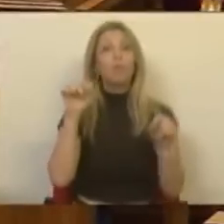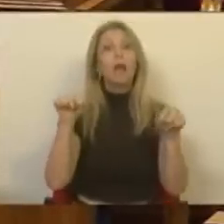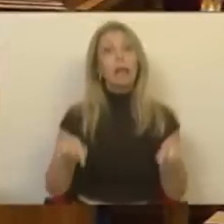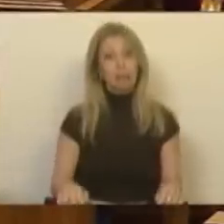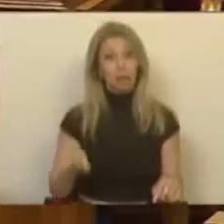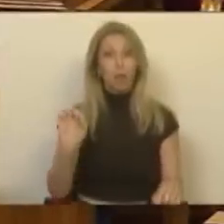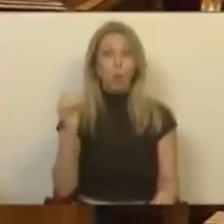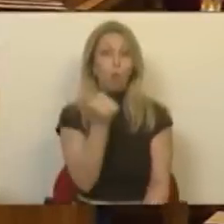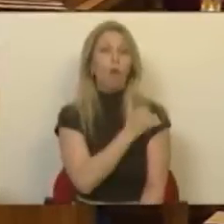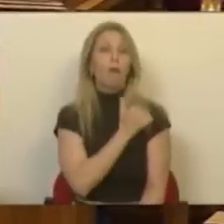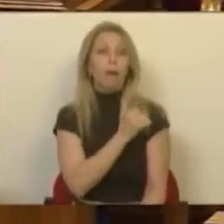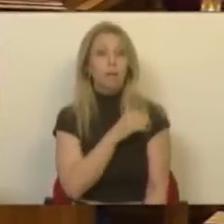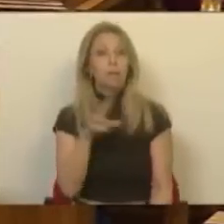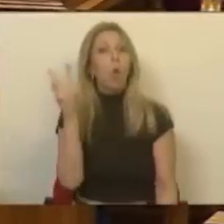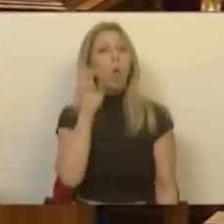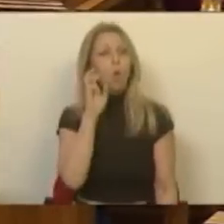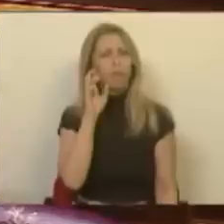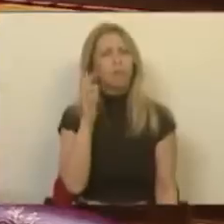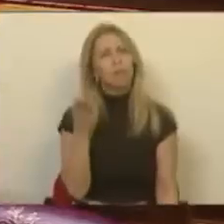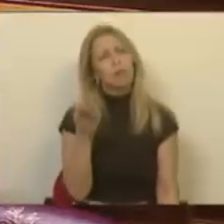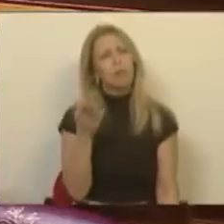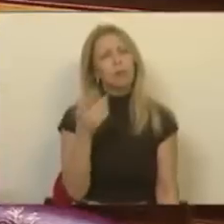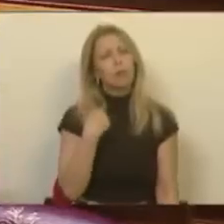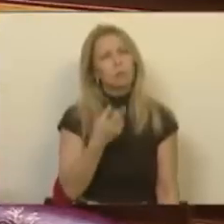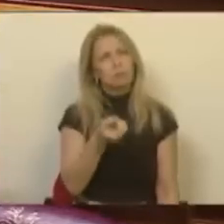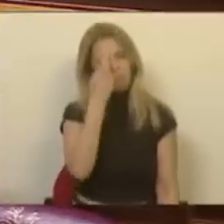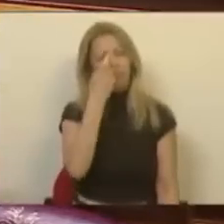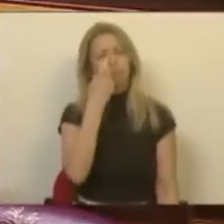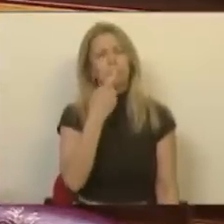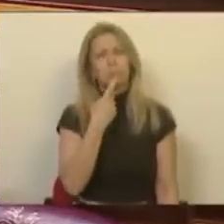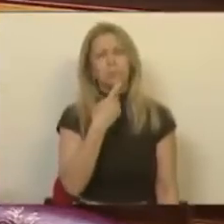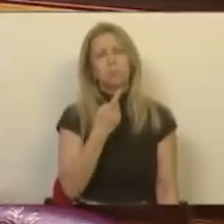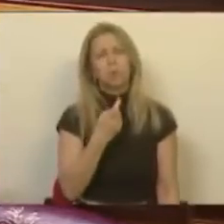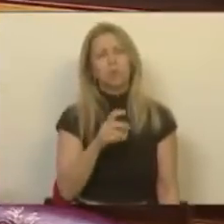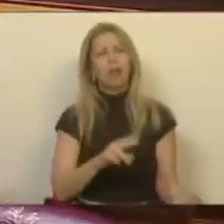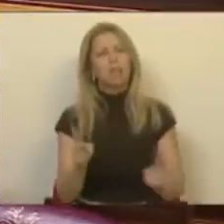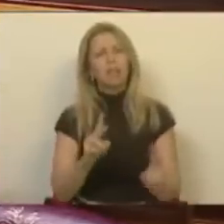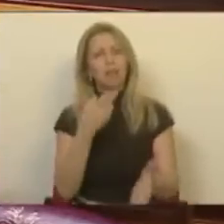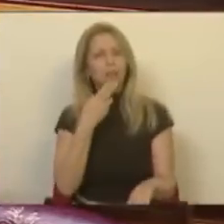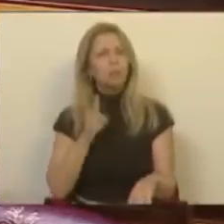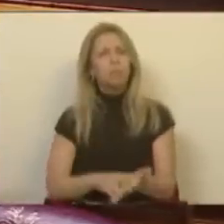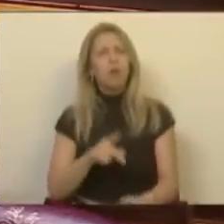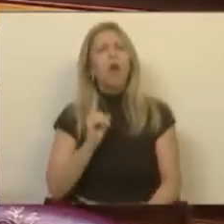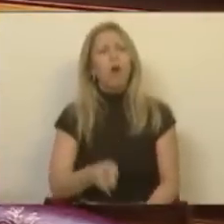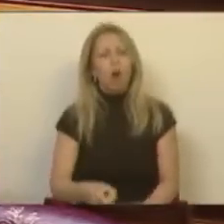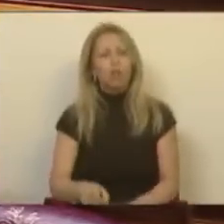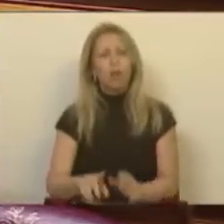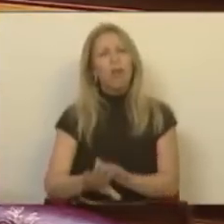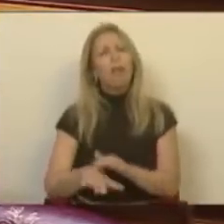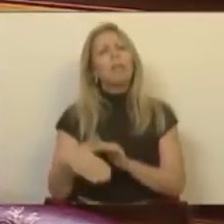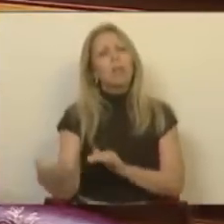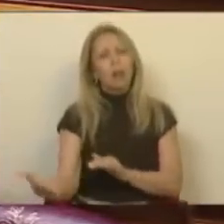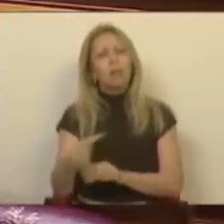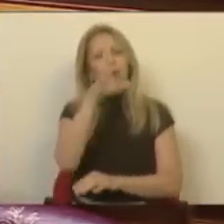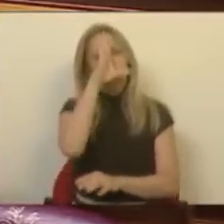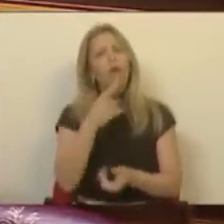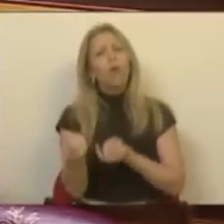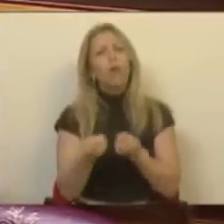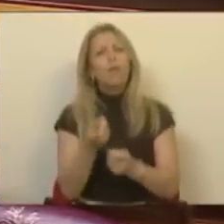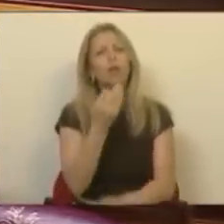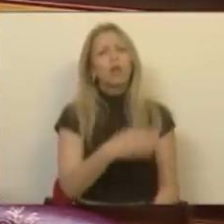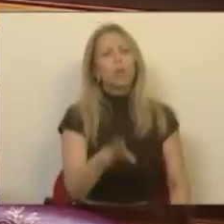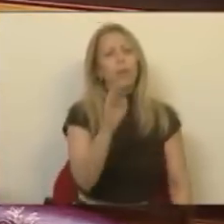ouvem em casa perguntar se háão que alternativas têm verdadeiramente a direita à governação do partido socialista